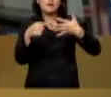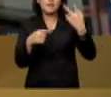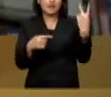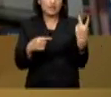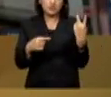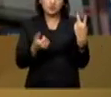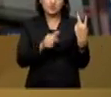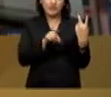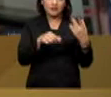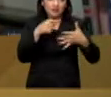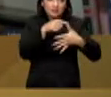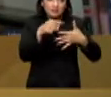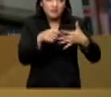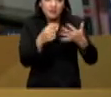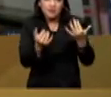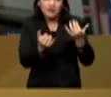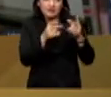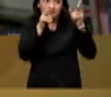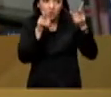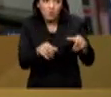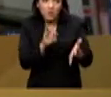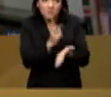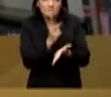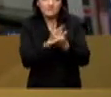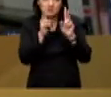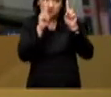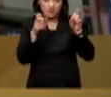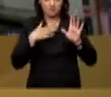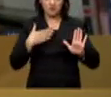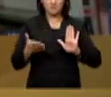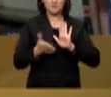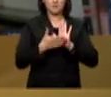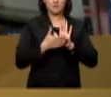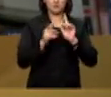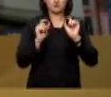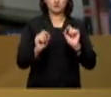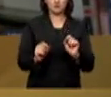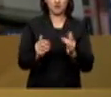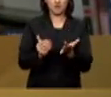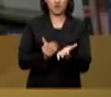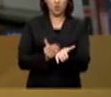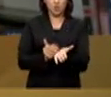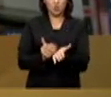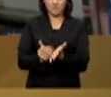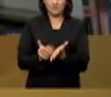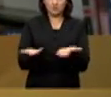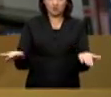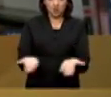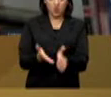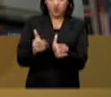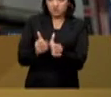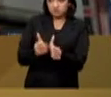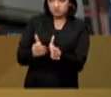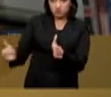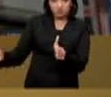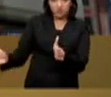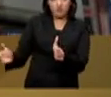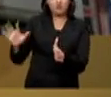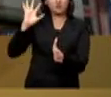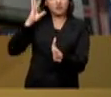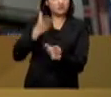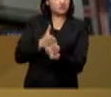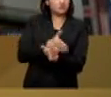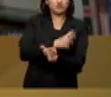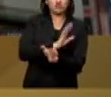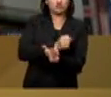diretas de inconstitucionalidade, proponho atribuição de eficácia ex nunc à decisão, a